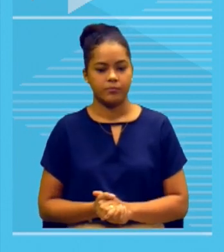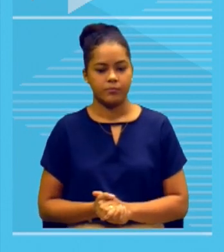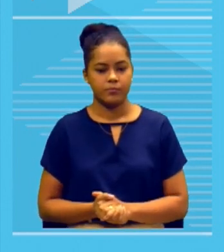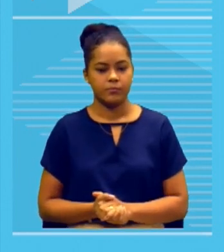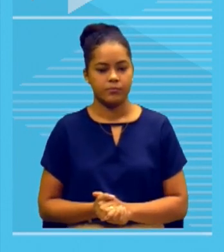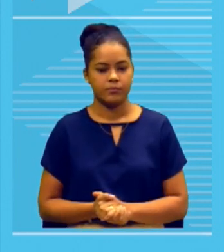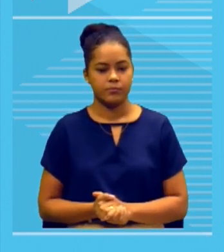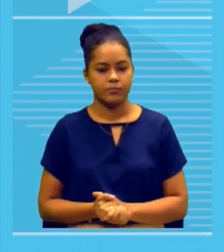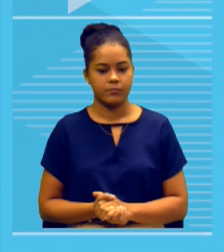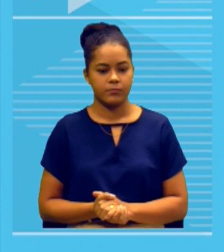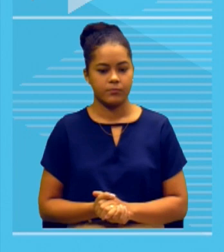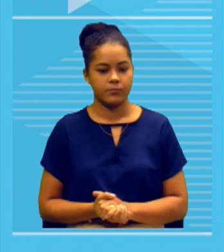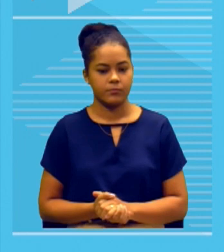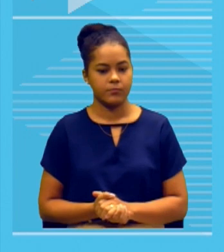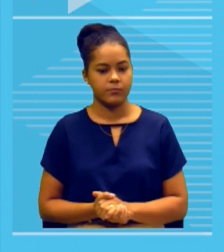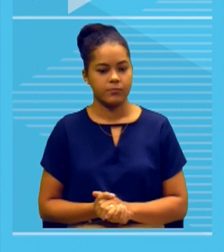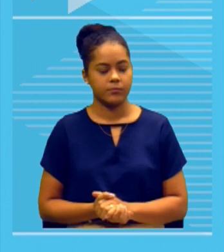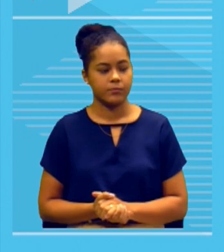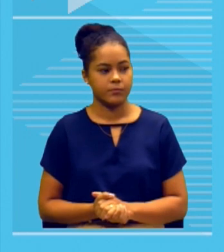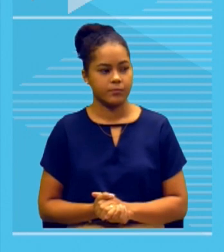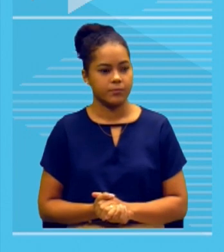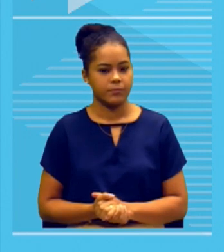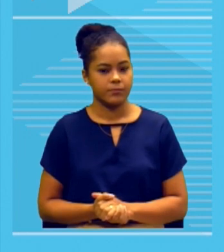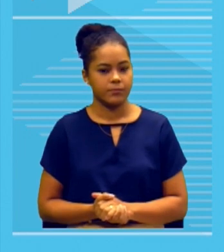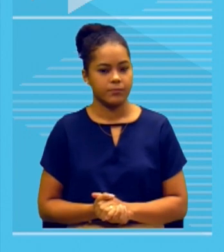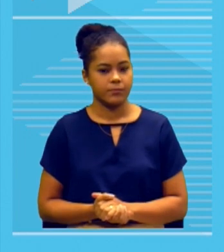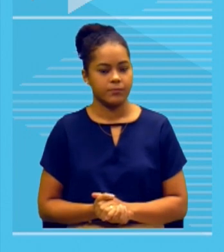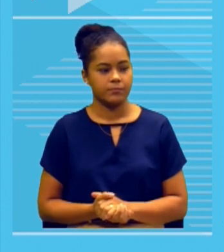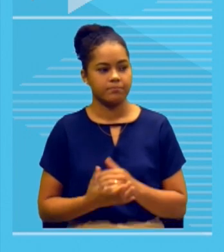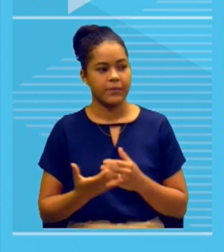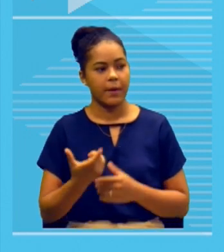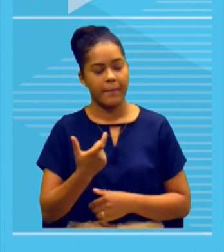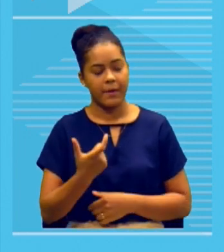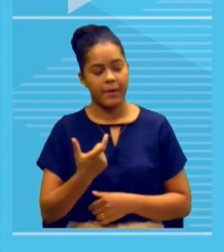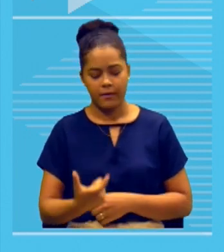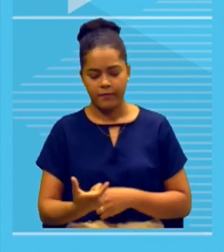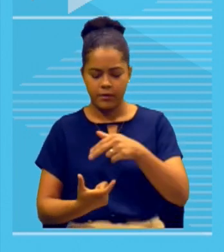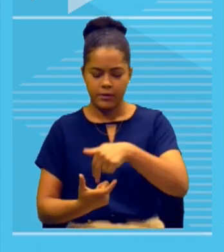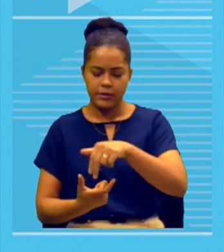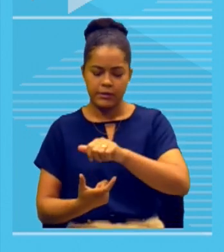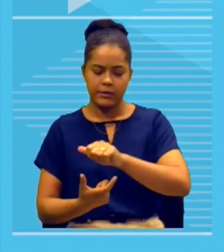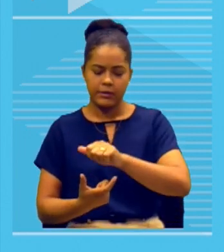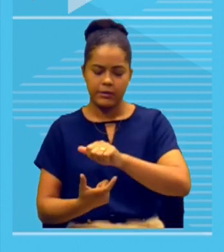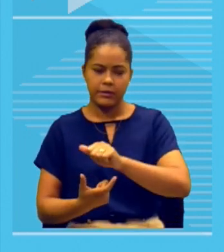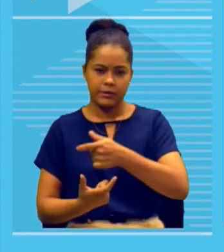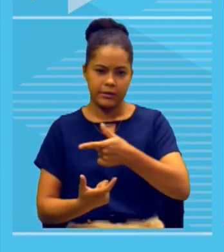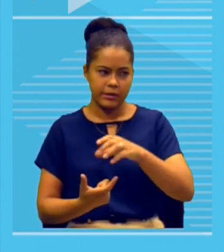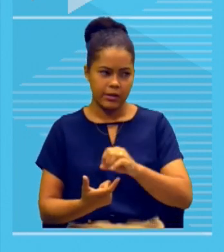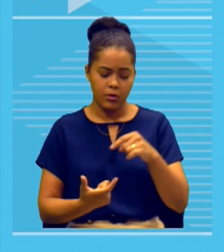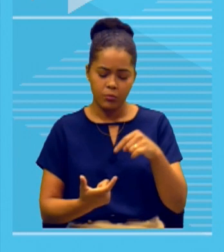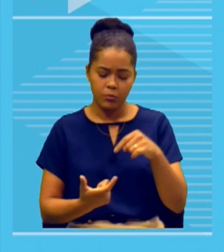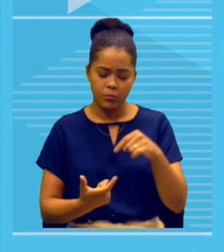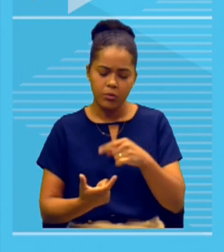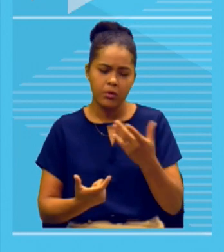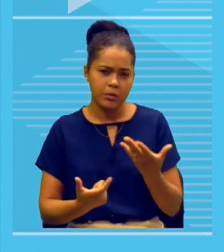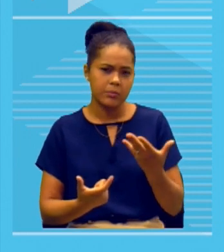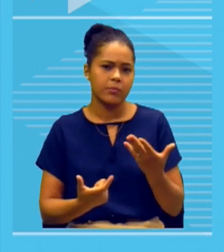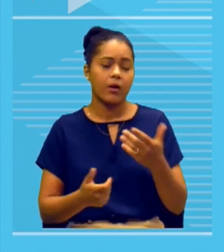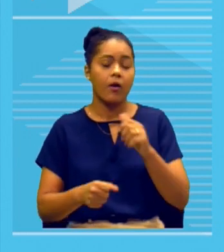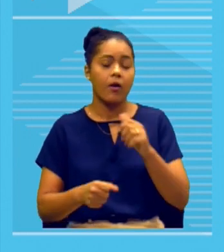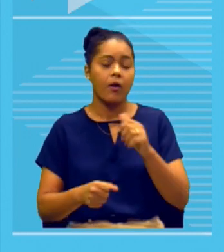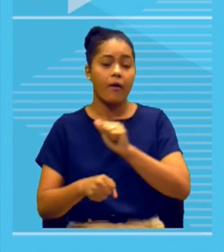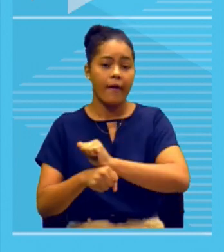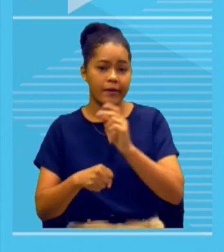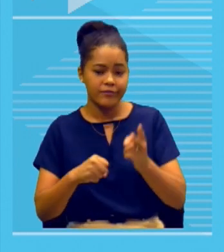né professor e a palavra não Rapaz esse não é famoso né esse não é